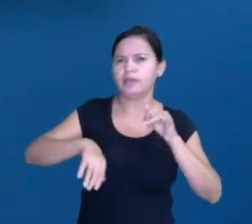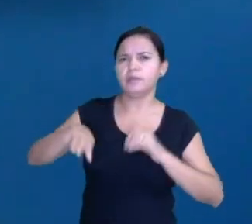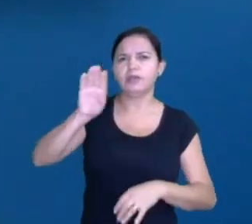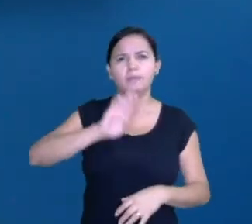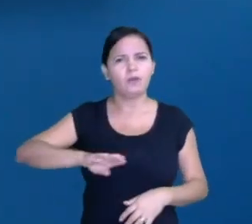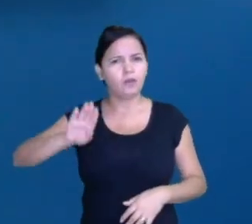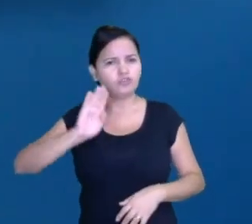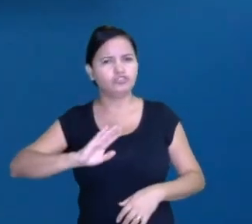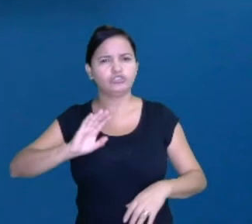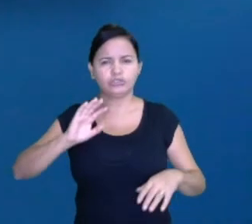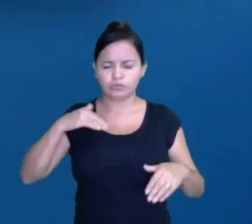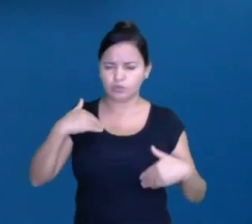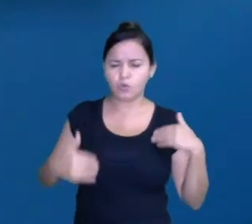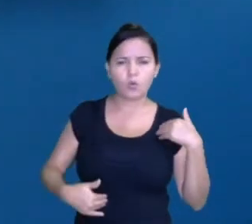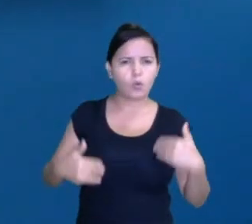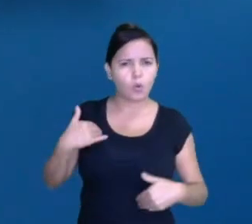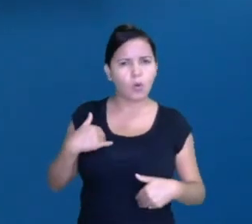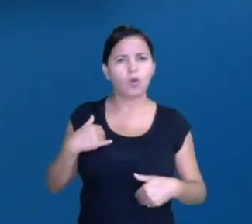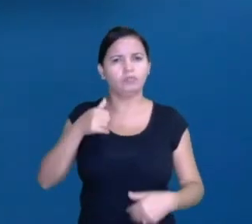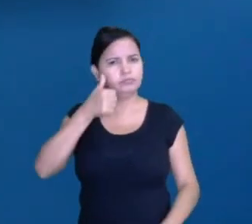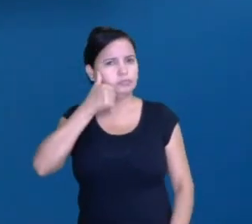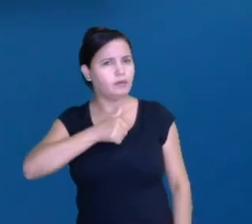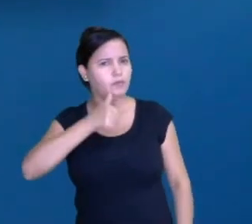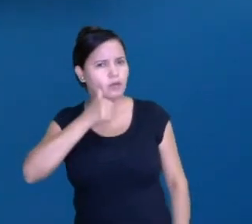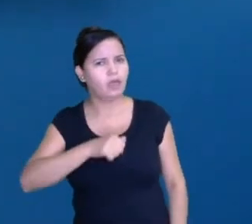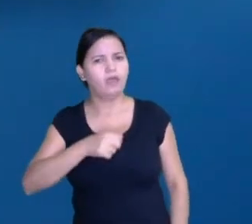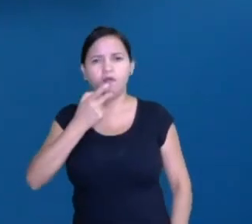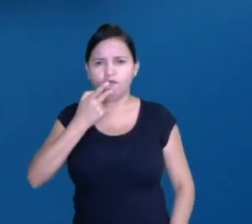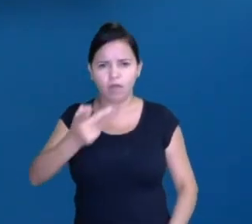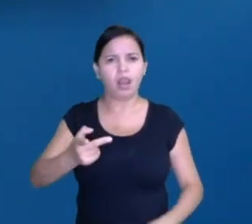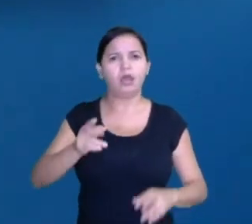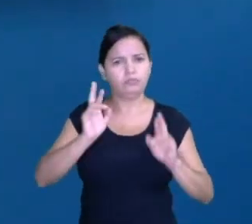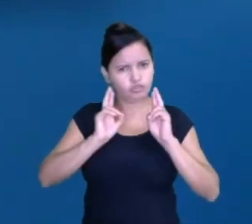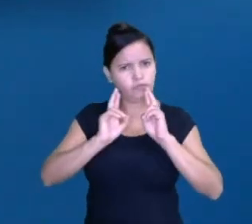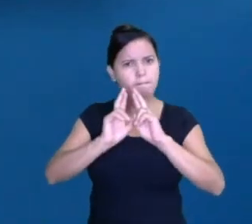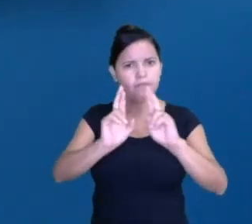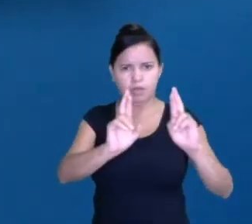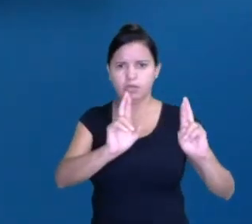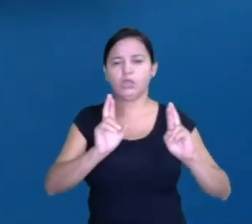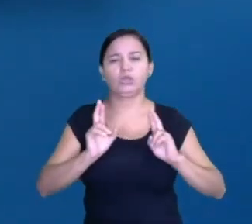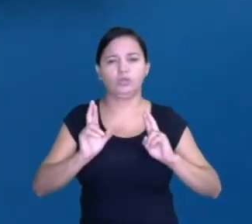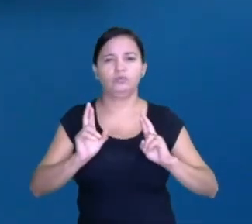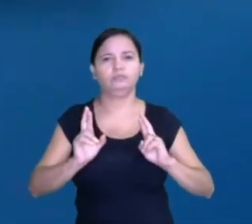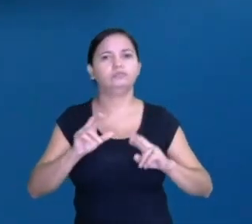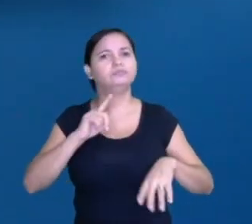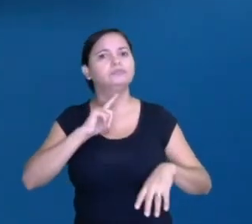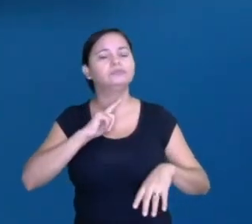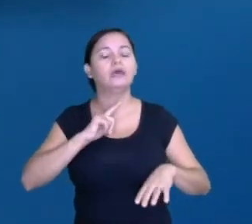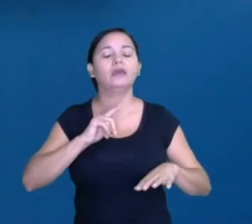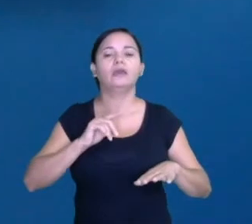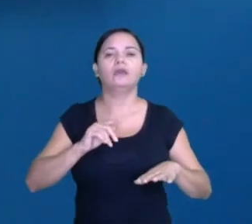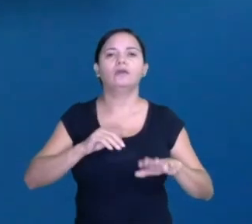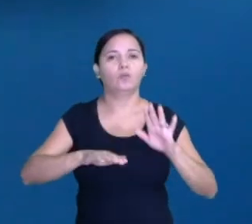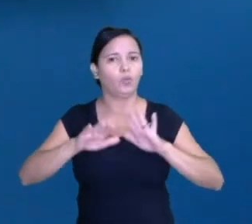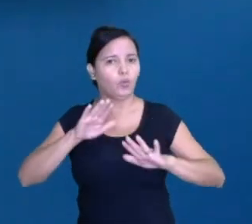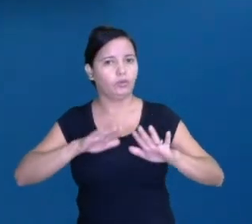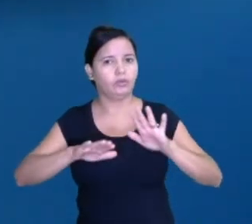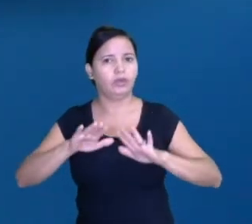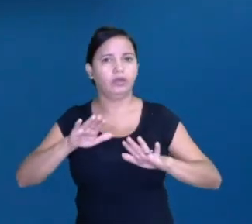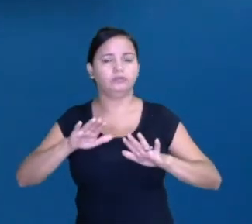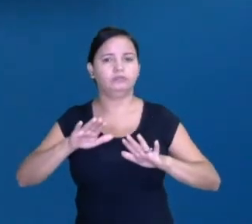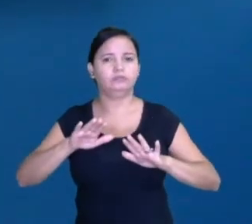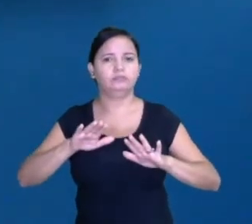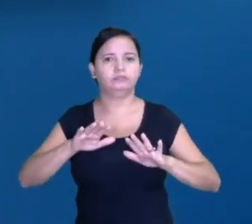corpo feminino, da capacidade, aqui, gente, eu quero falar de forma muito respeitosa, porque a gente tem que ter sempre o cuidado do chamado lugar de